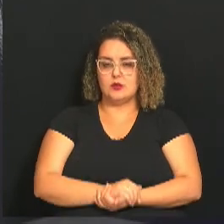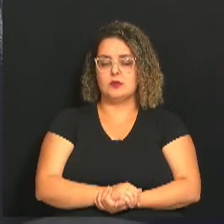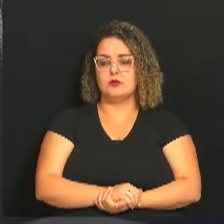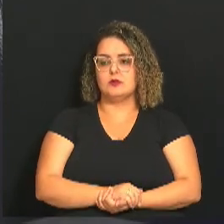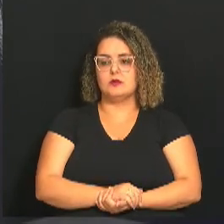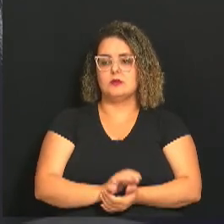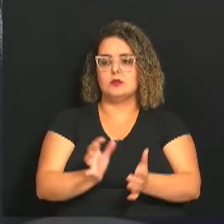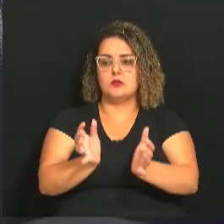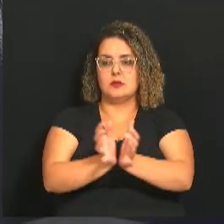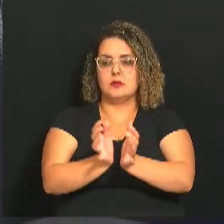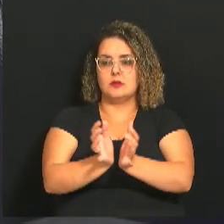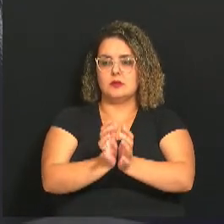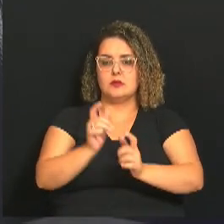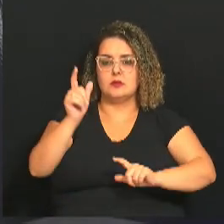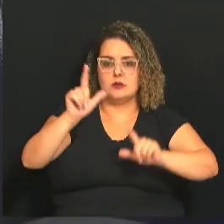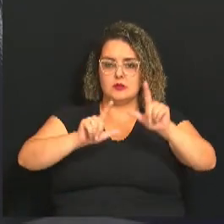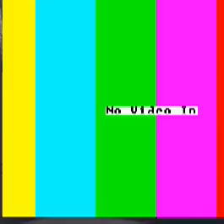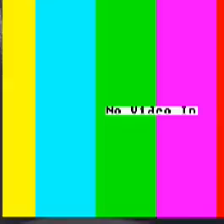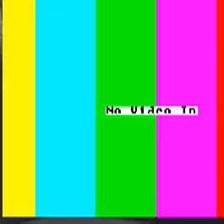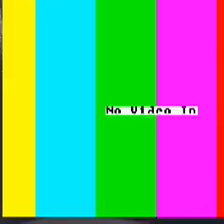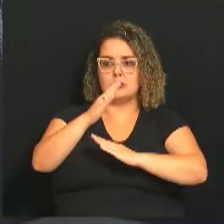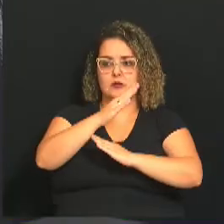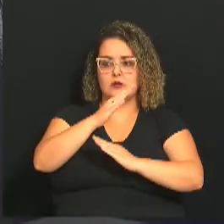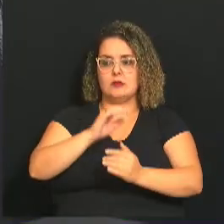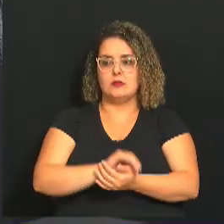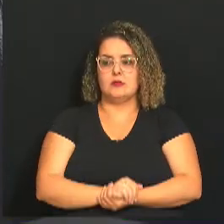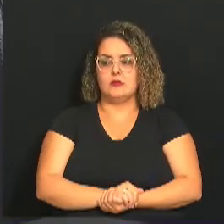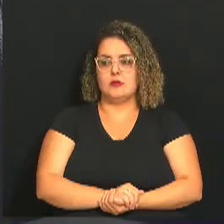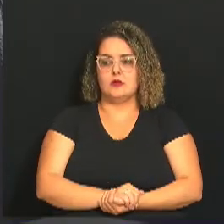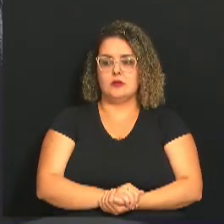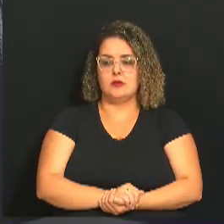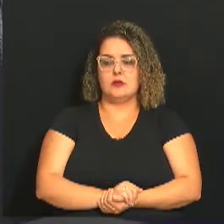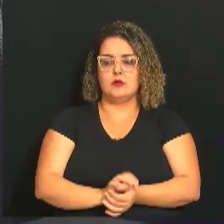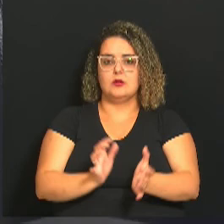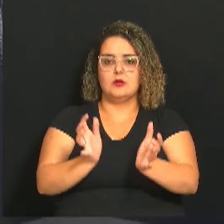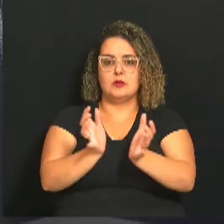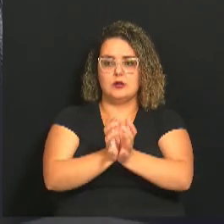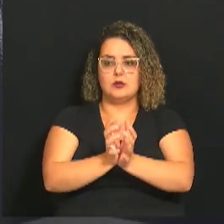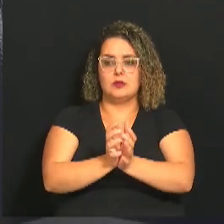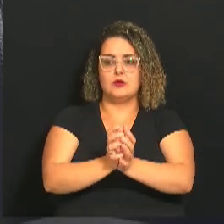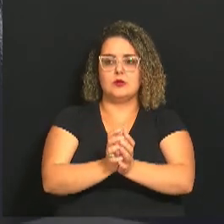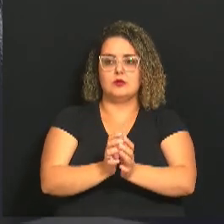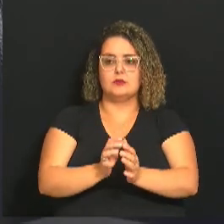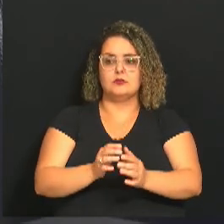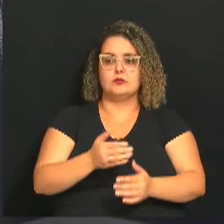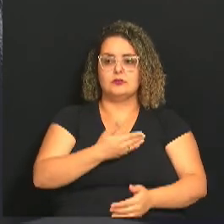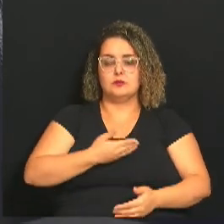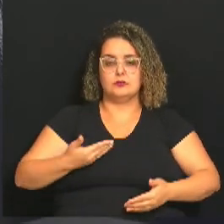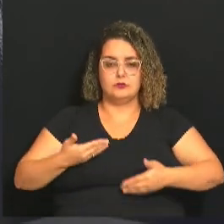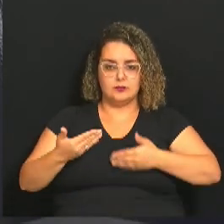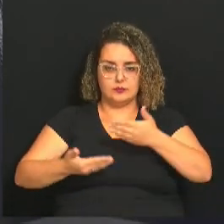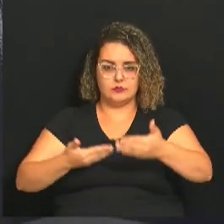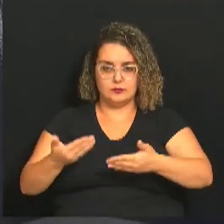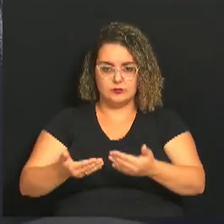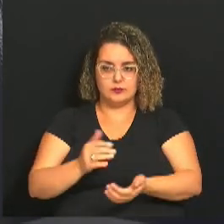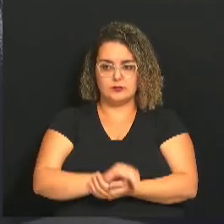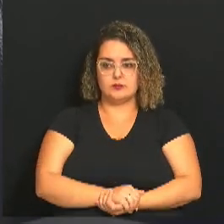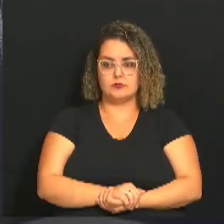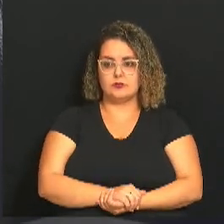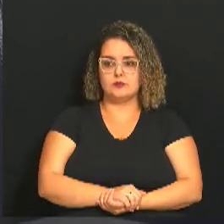da TV Câmara, a equipe do auxílio às comissões. E só